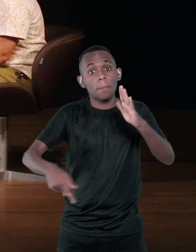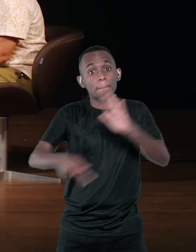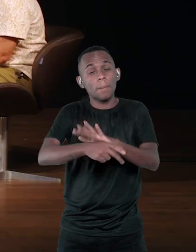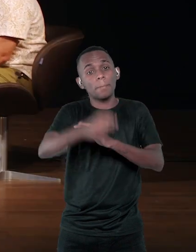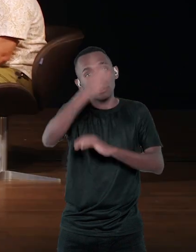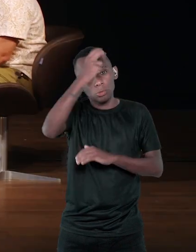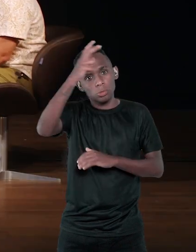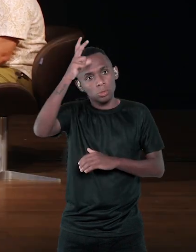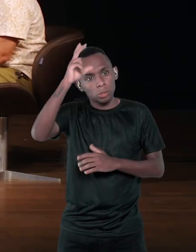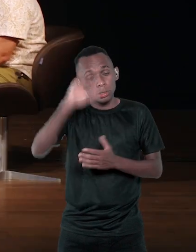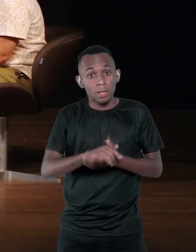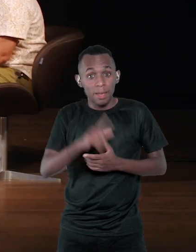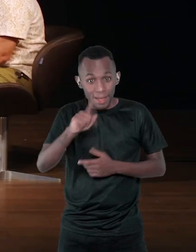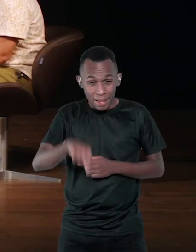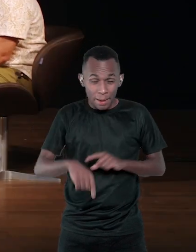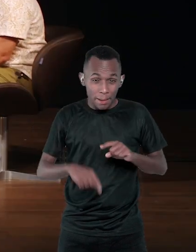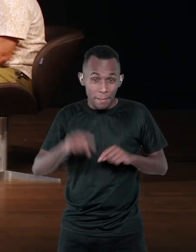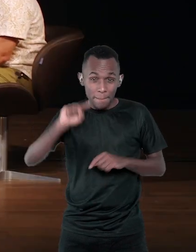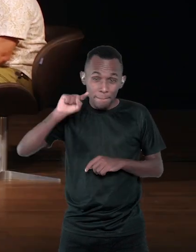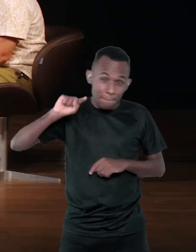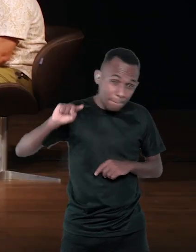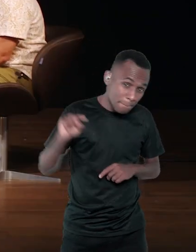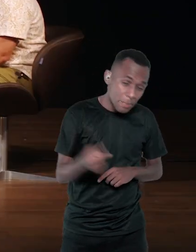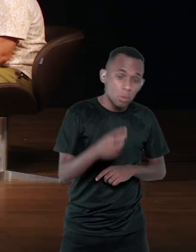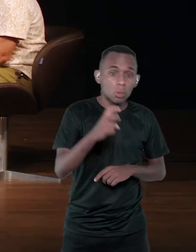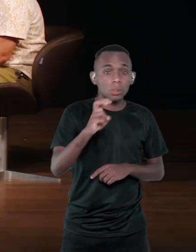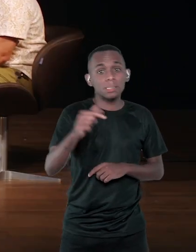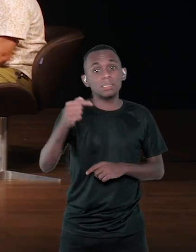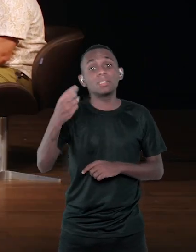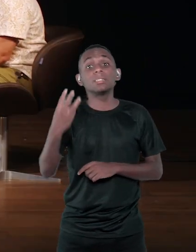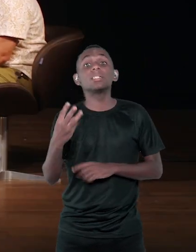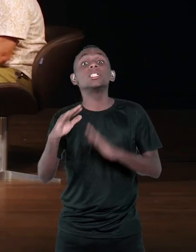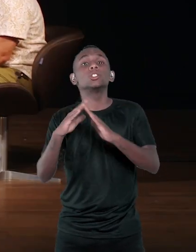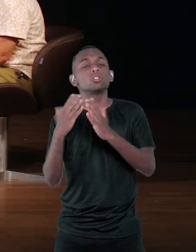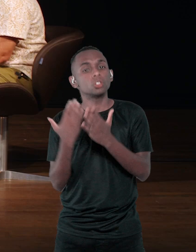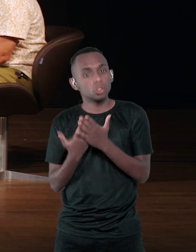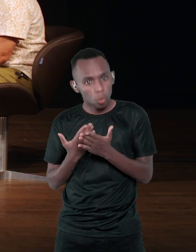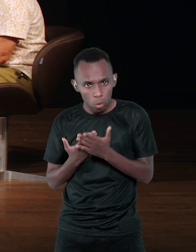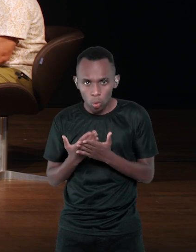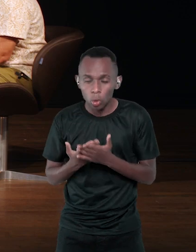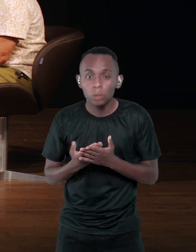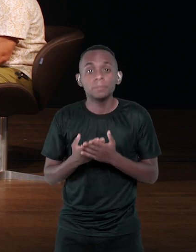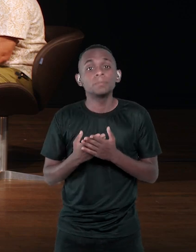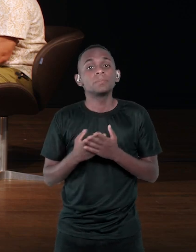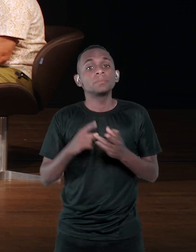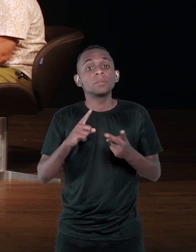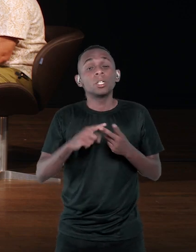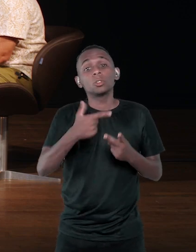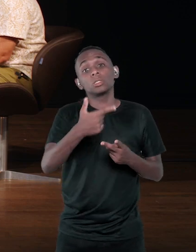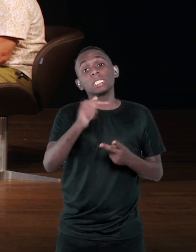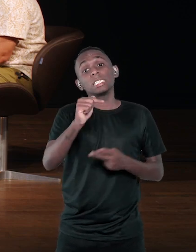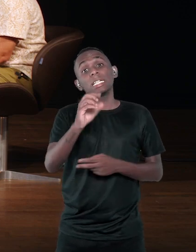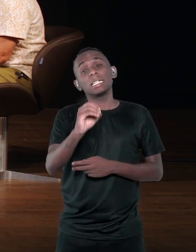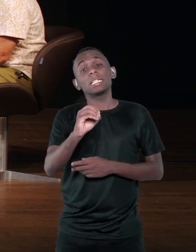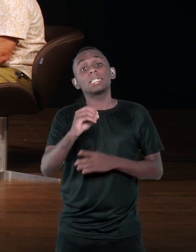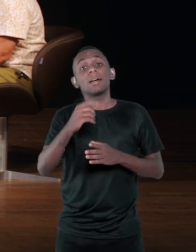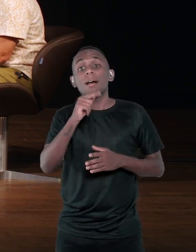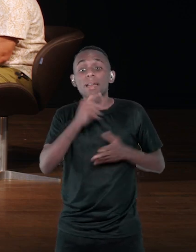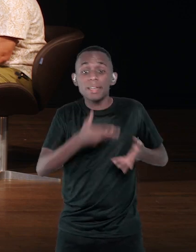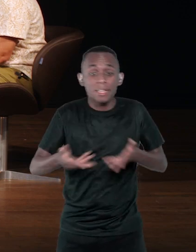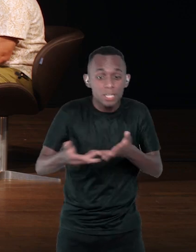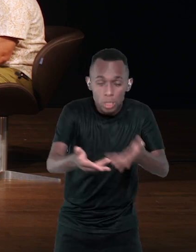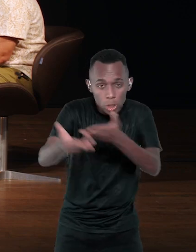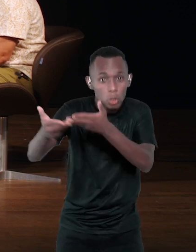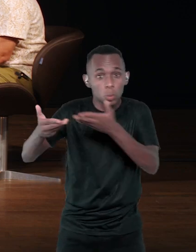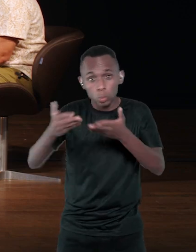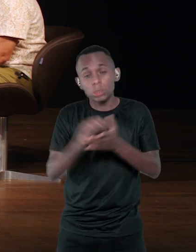Paulo. Então, são 1.573 escolas, são 267 rios no município do Rio de Janeiro,